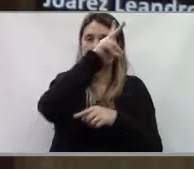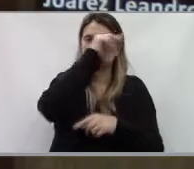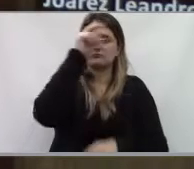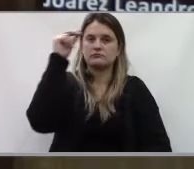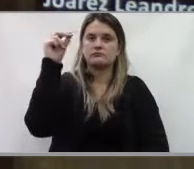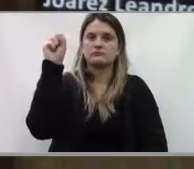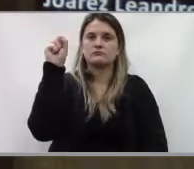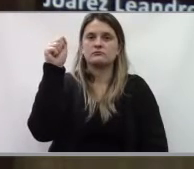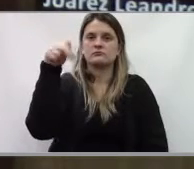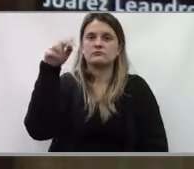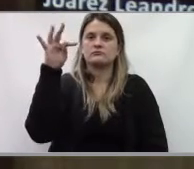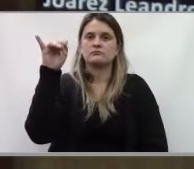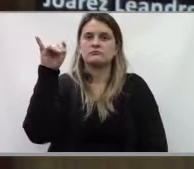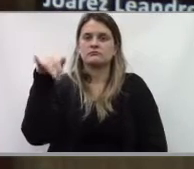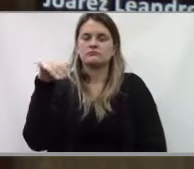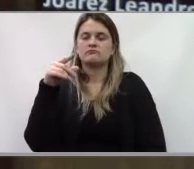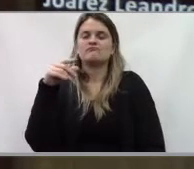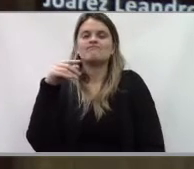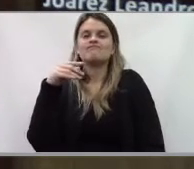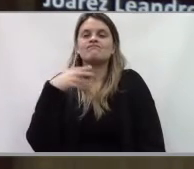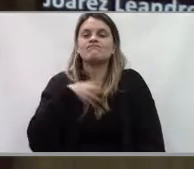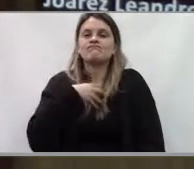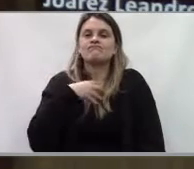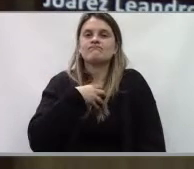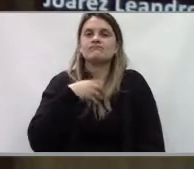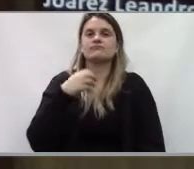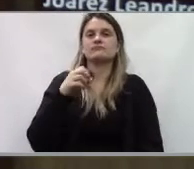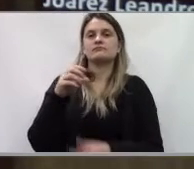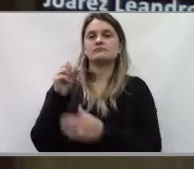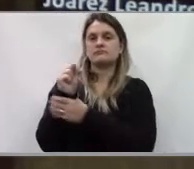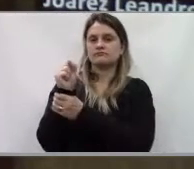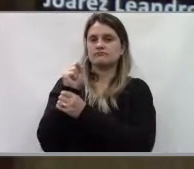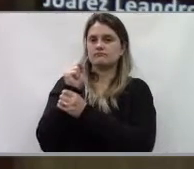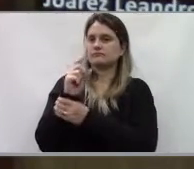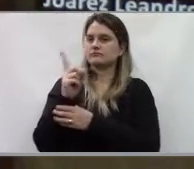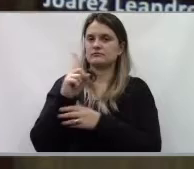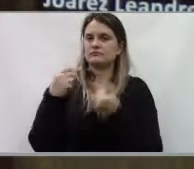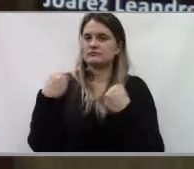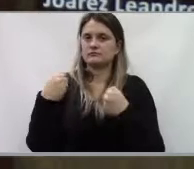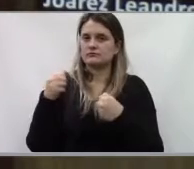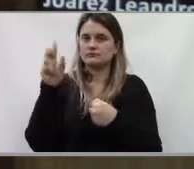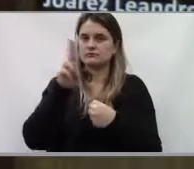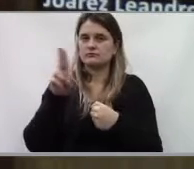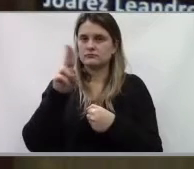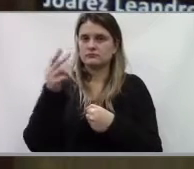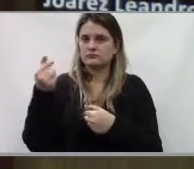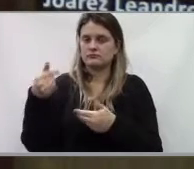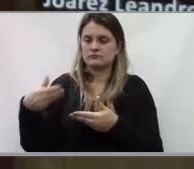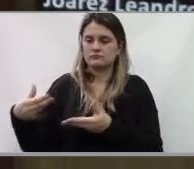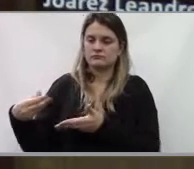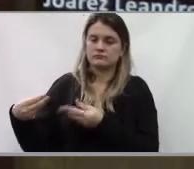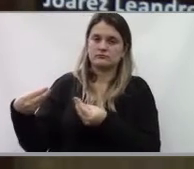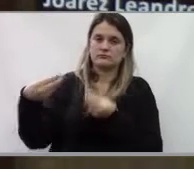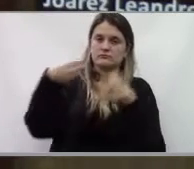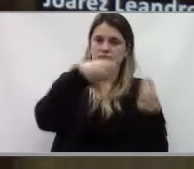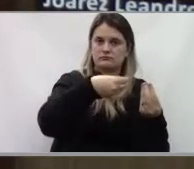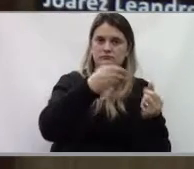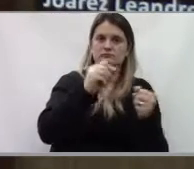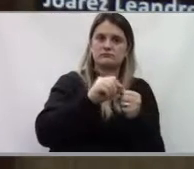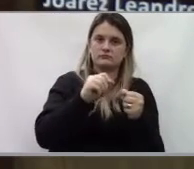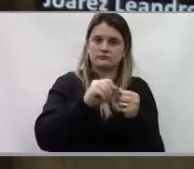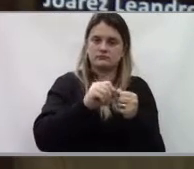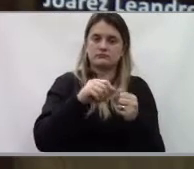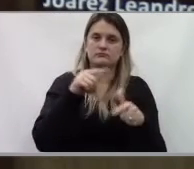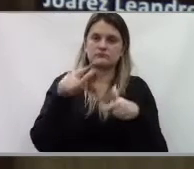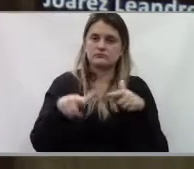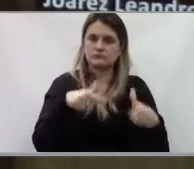Roveda, sensível à questão segurança, e não precisando de utilizar o retorno de dinheiro da Câmara